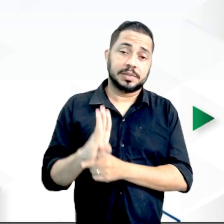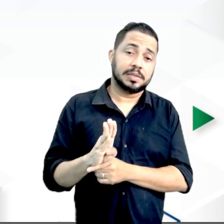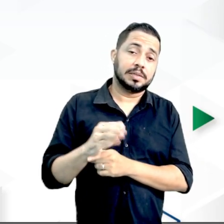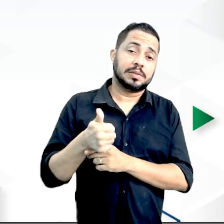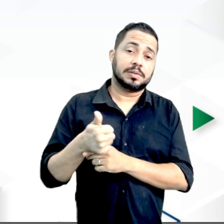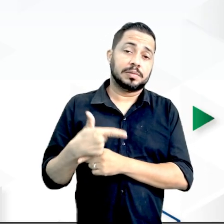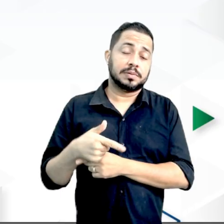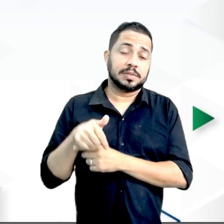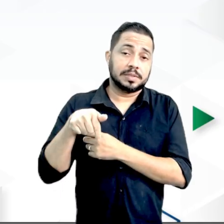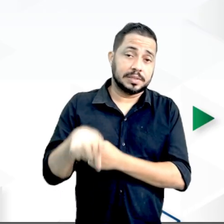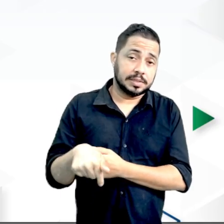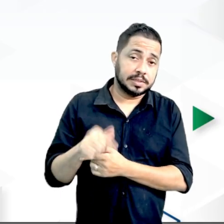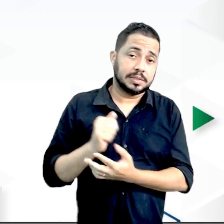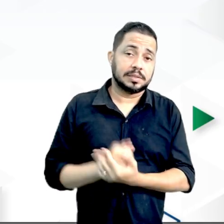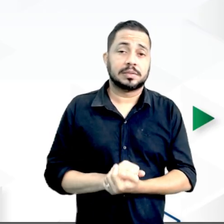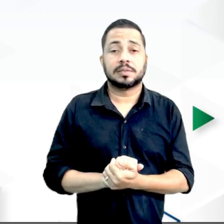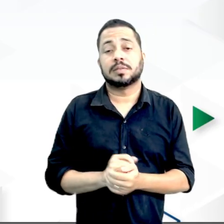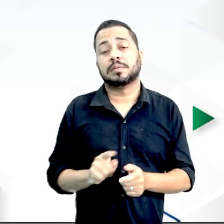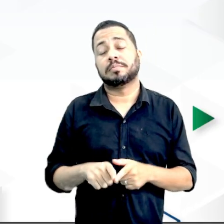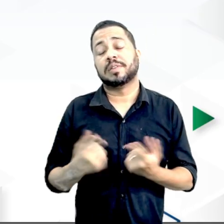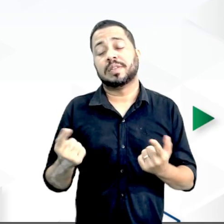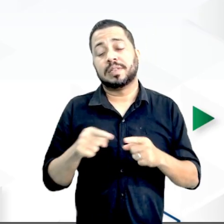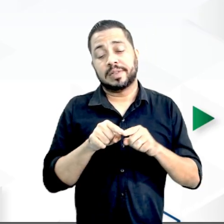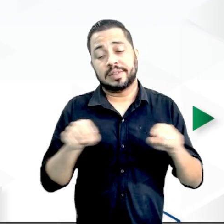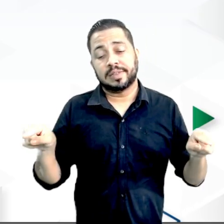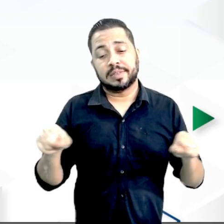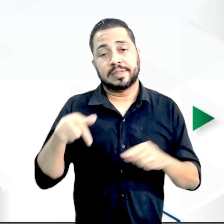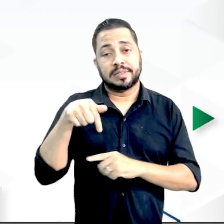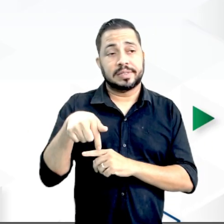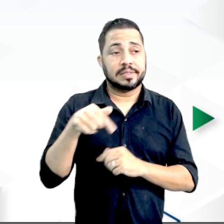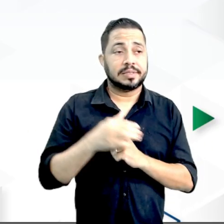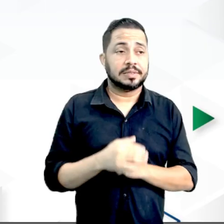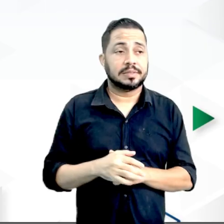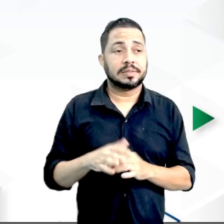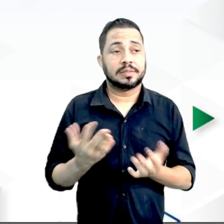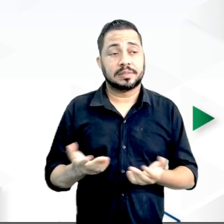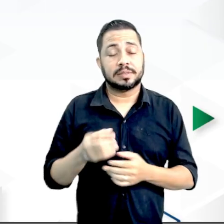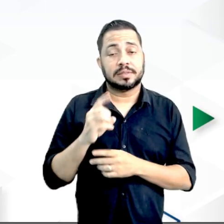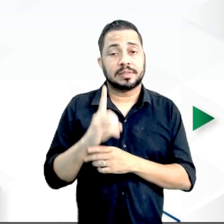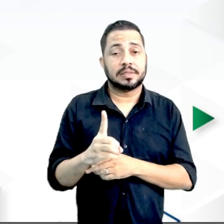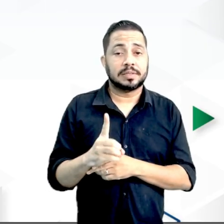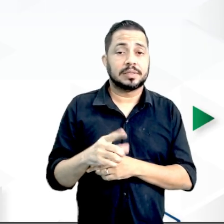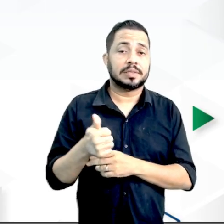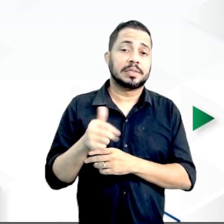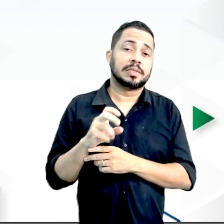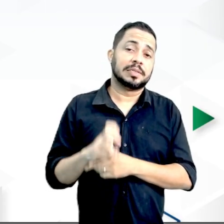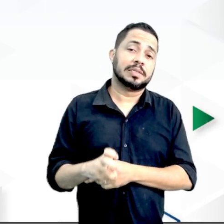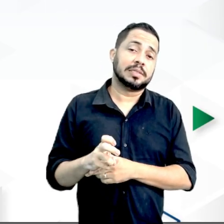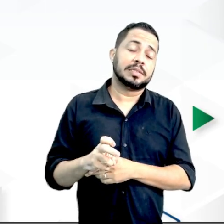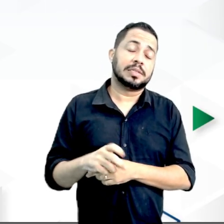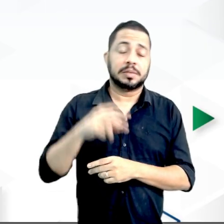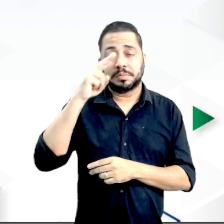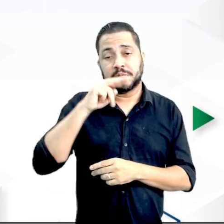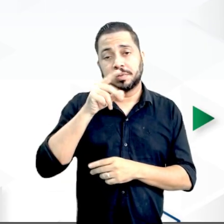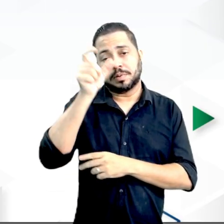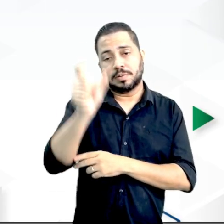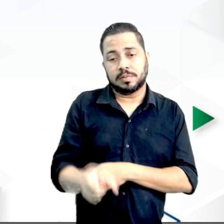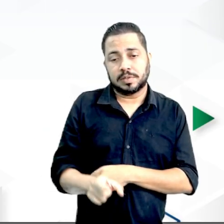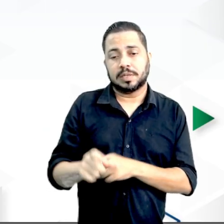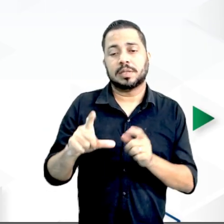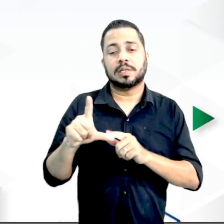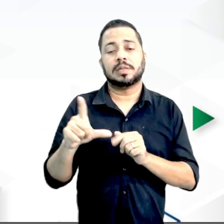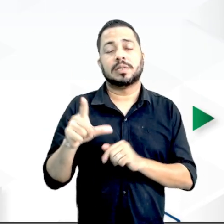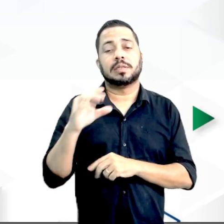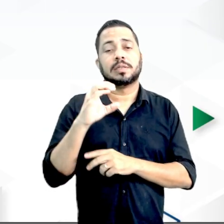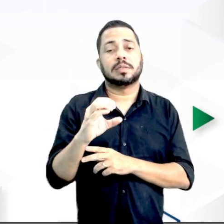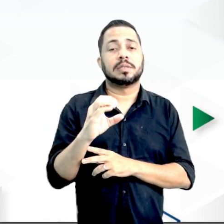7, ó, tá na mesma coluna, só que na linha 7, tá? E D vai ser 15, mesma coluna da letra C,